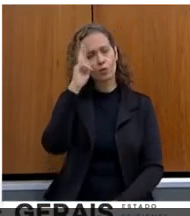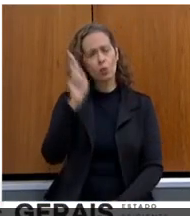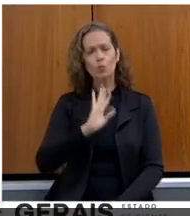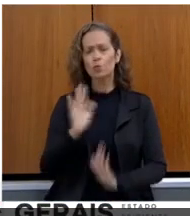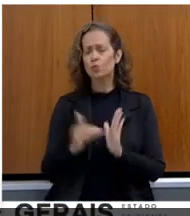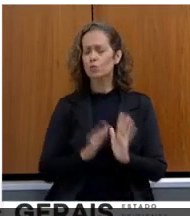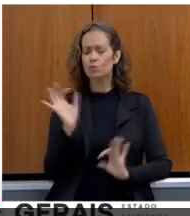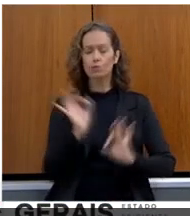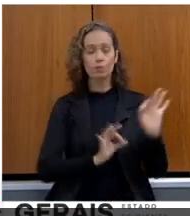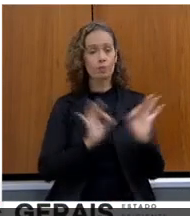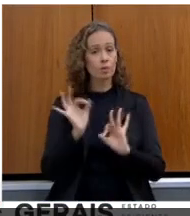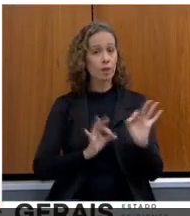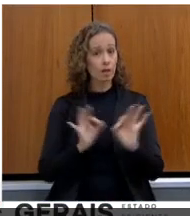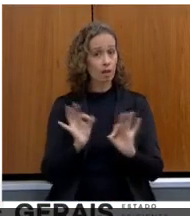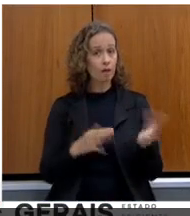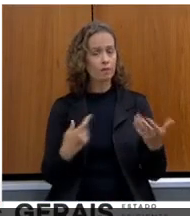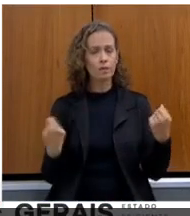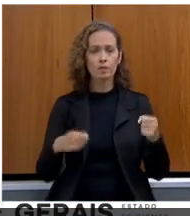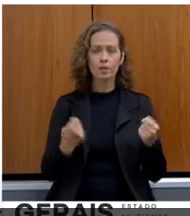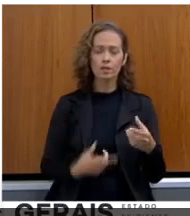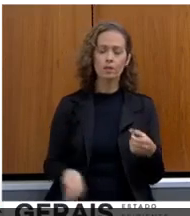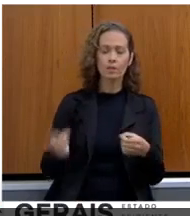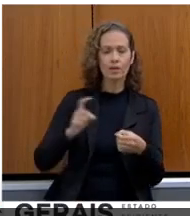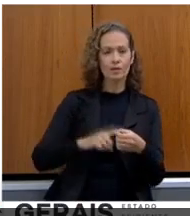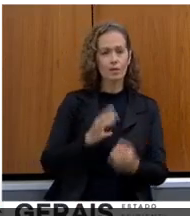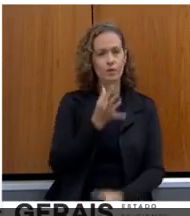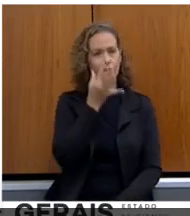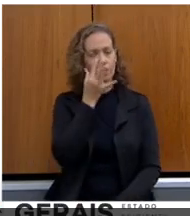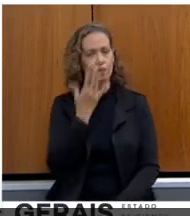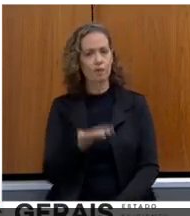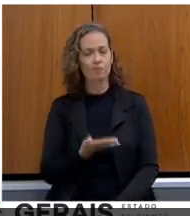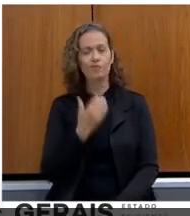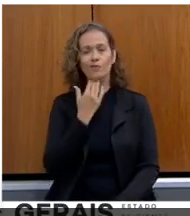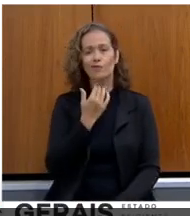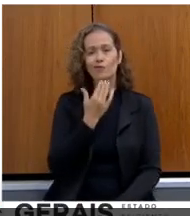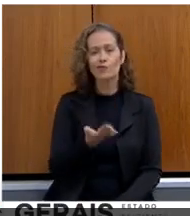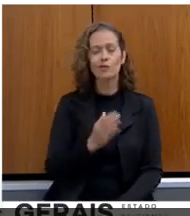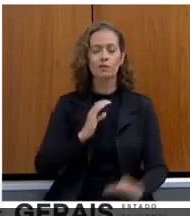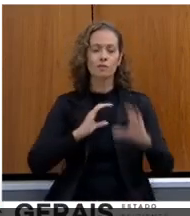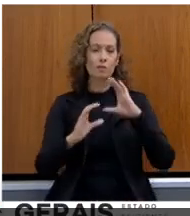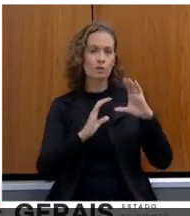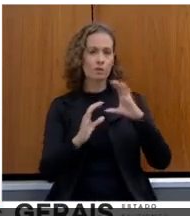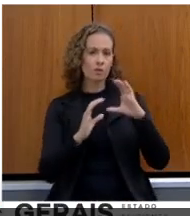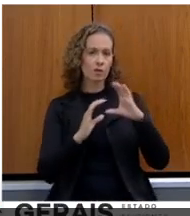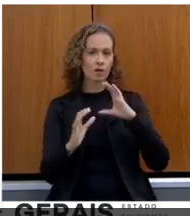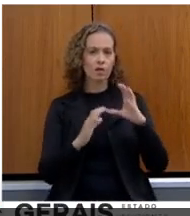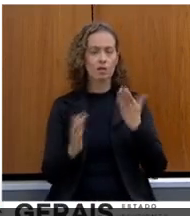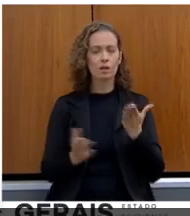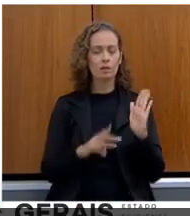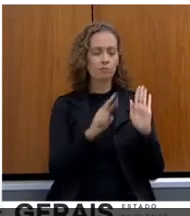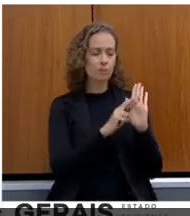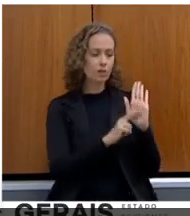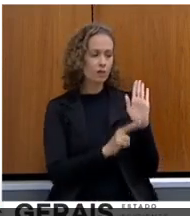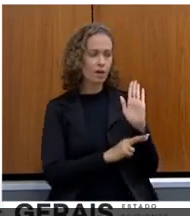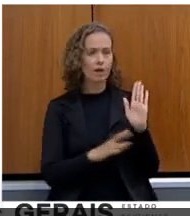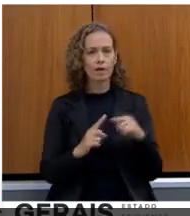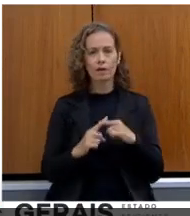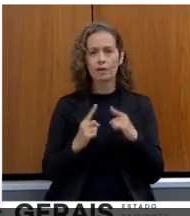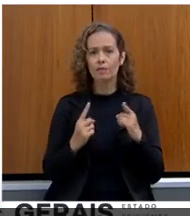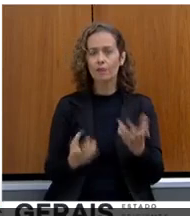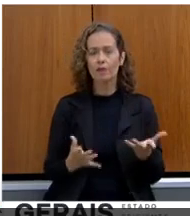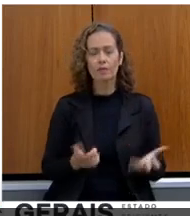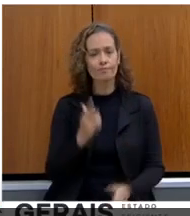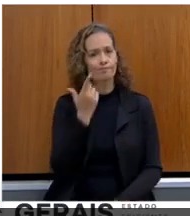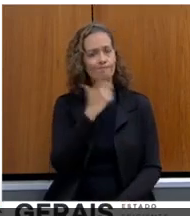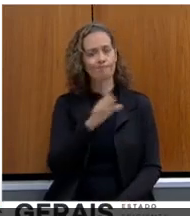que é necessário para essa retomada não adianta nós temos uma publicação de um de um protocolo e não e não e não